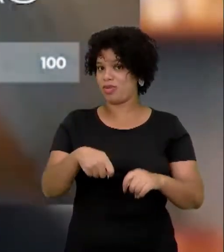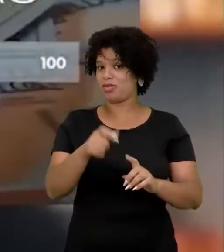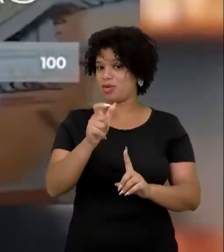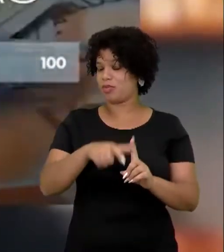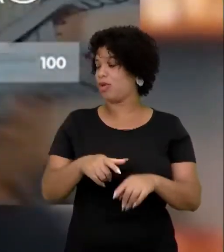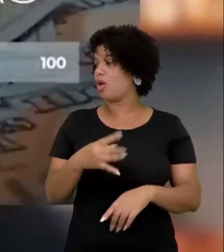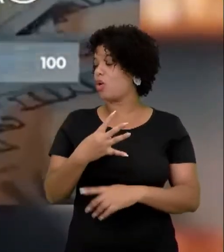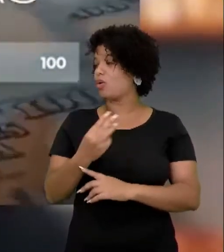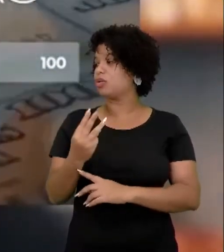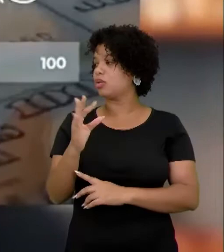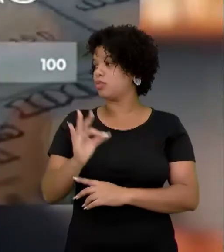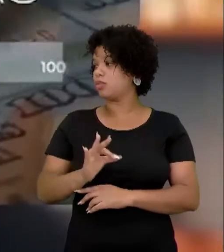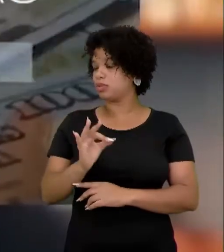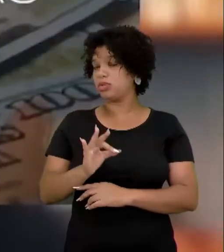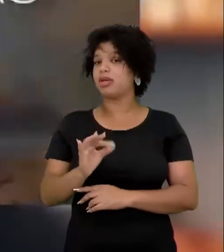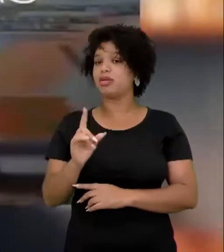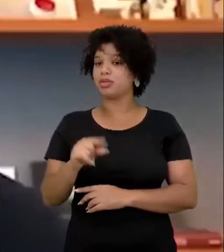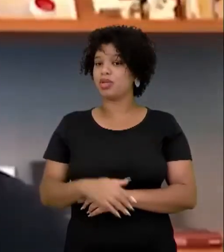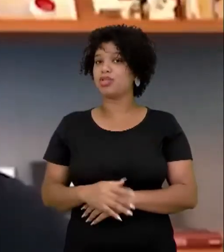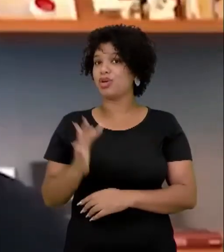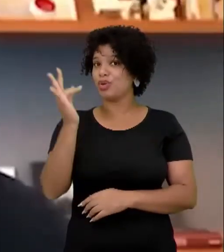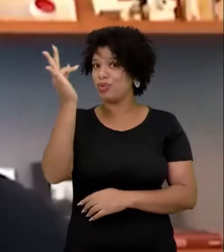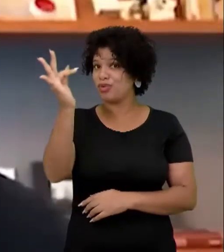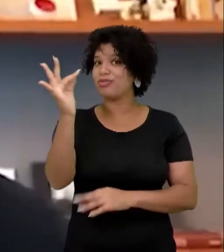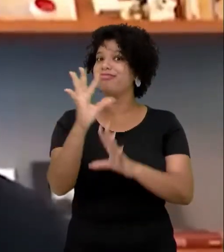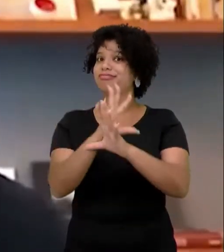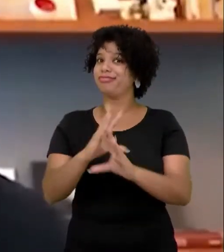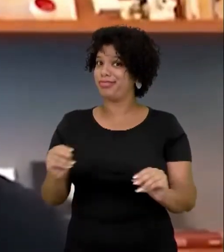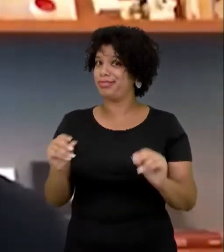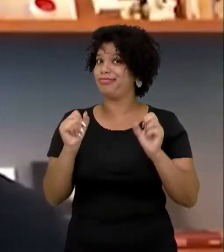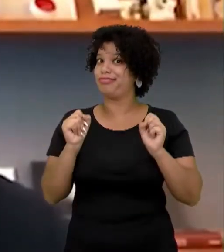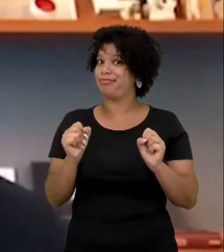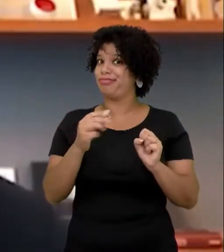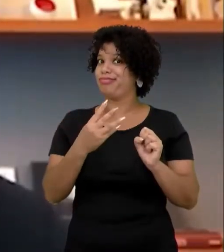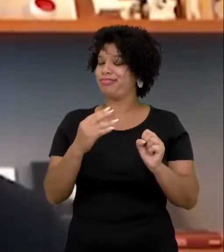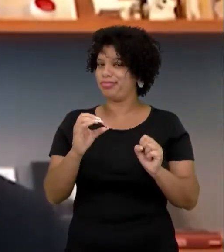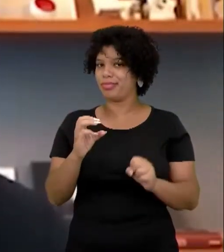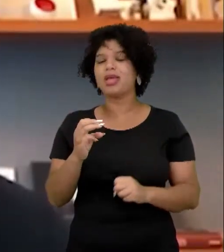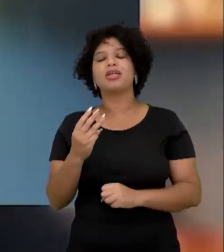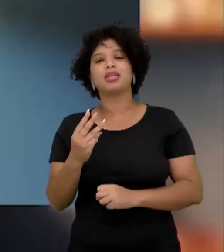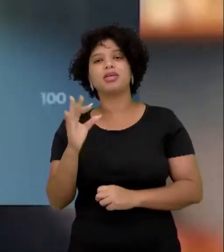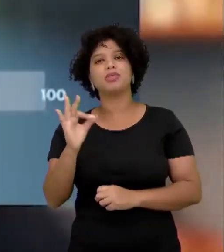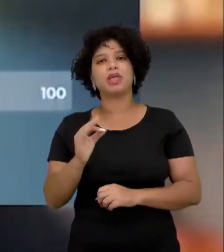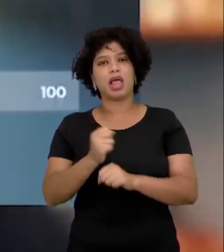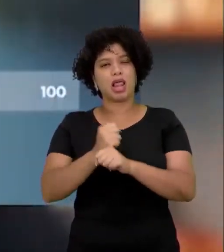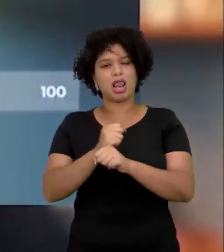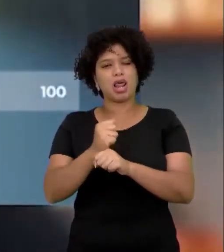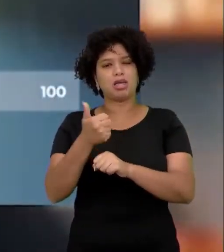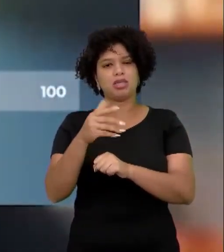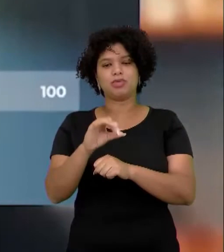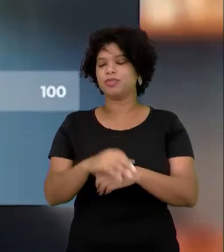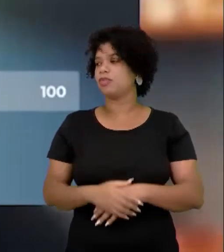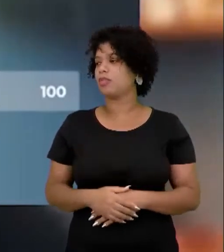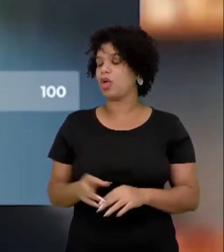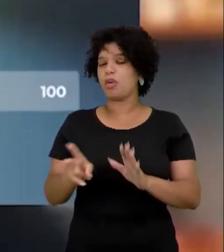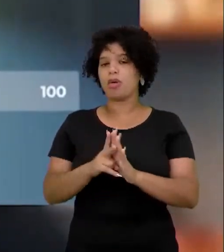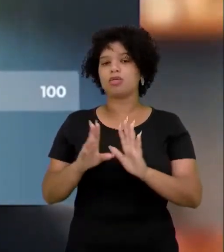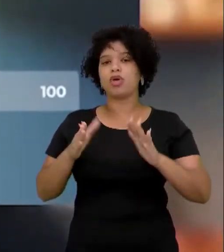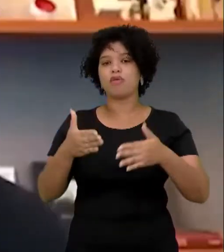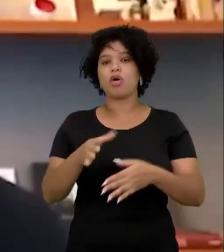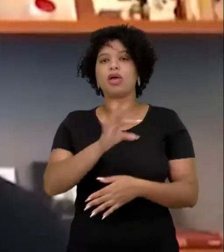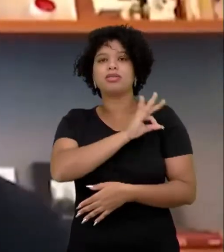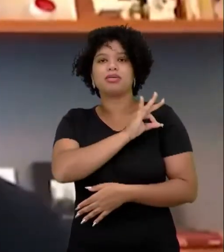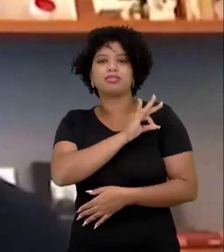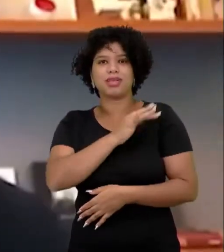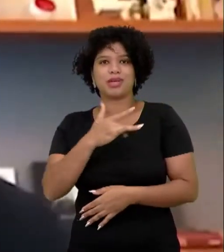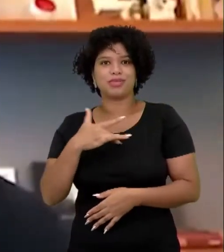tem 43% de chance de não existir mais esse trabalho em 10 anos. Técnicos de saúde, 40%. E